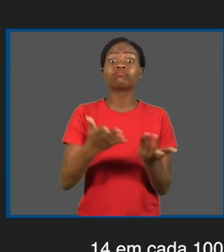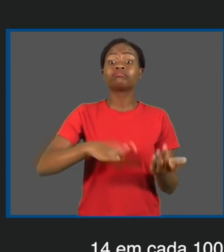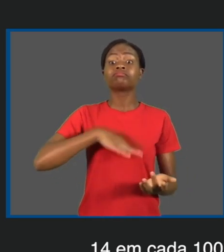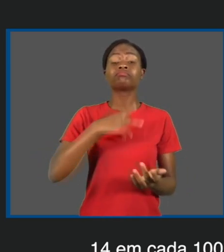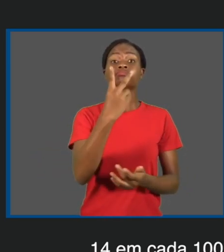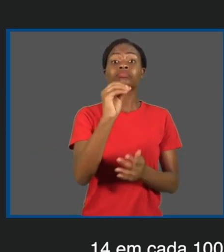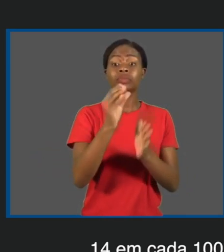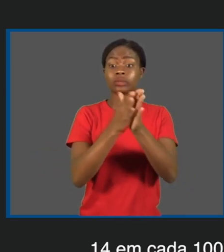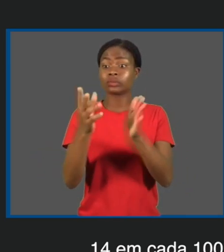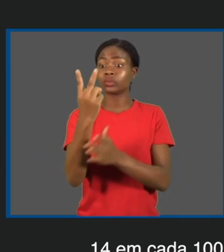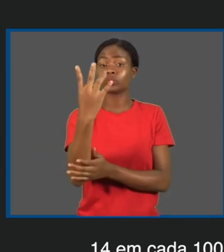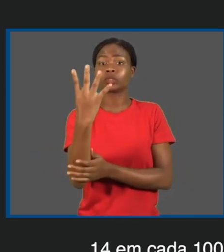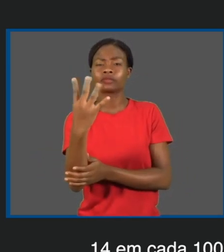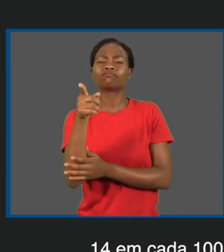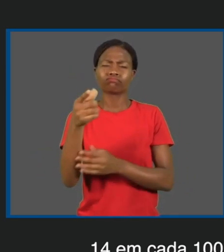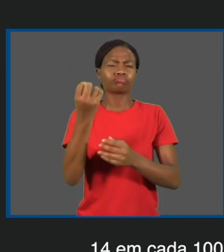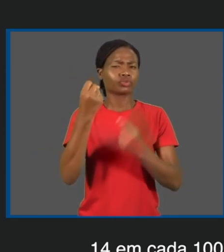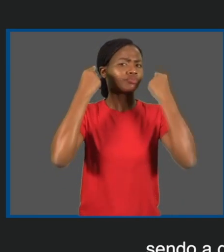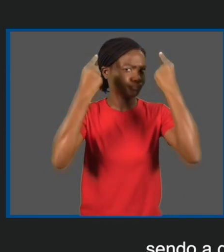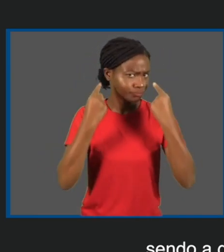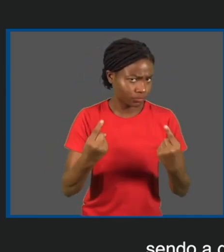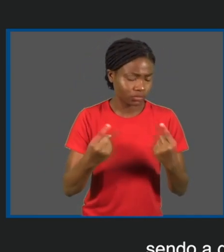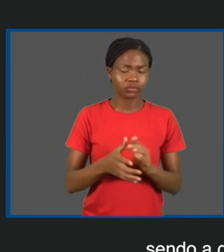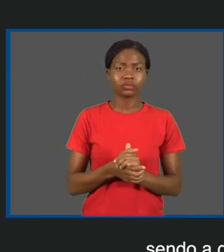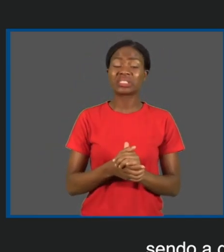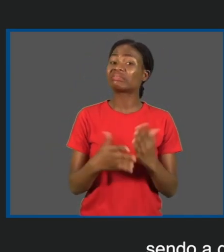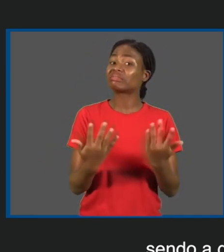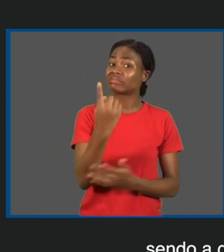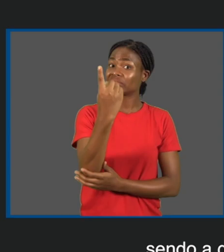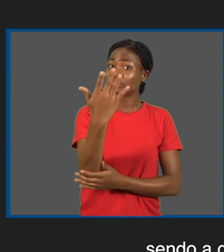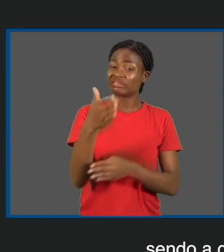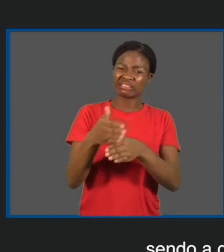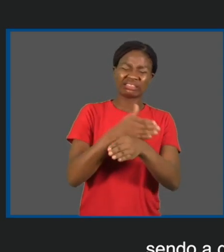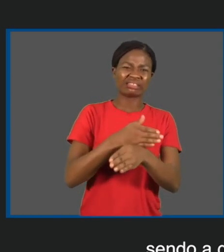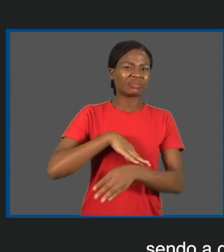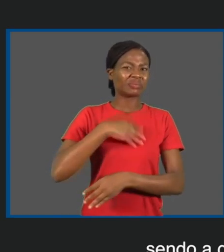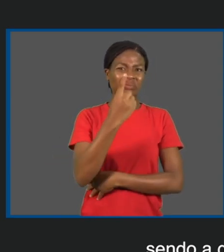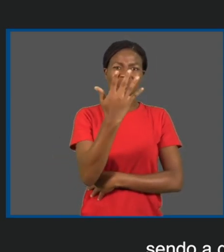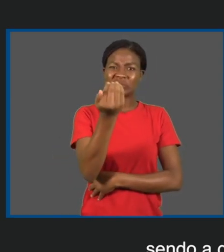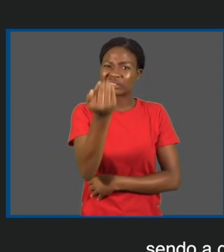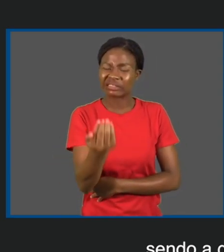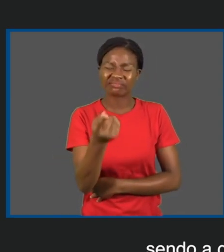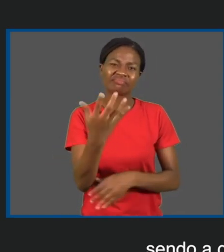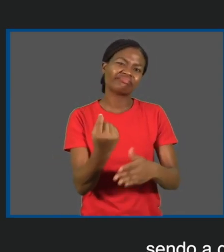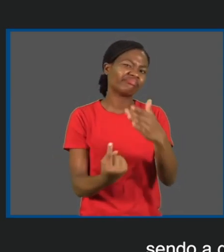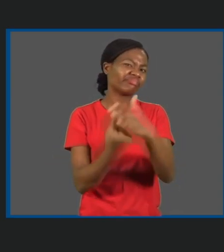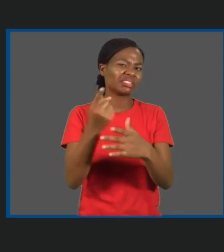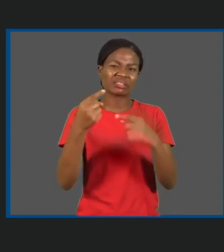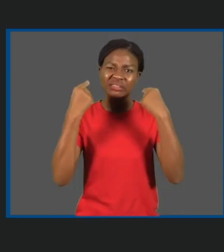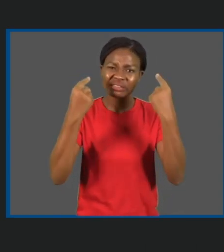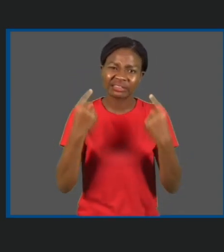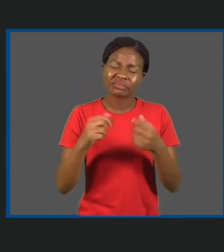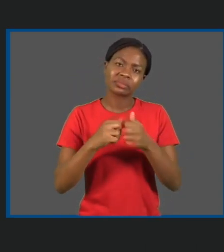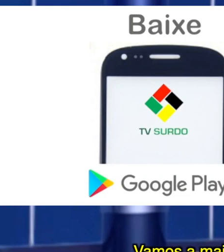casaram-se antes dos 15 anos sendo a gravidez precoce uma das principais causas destes